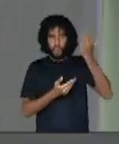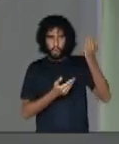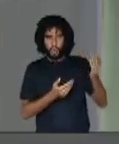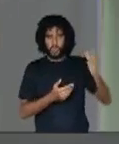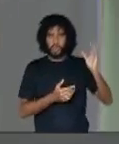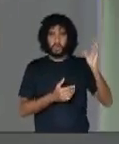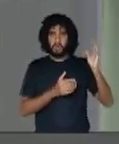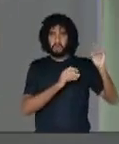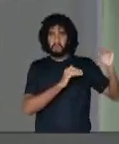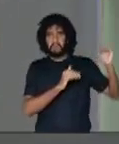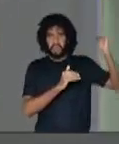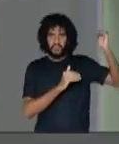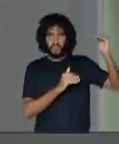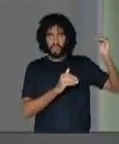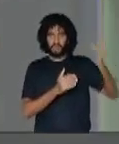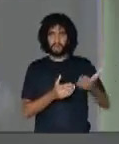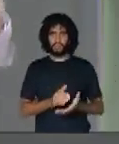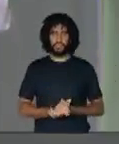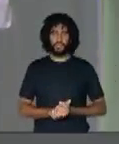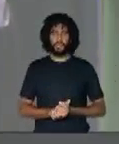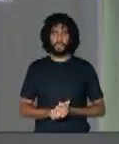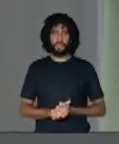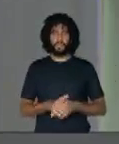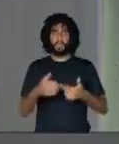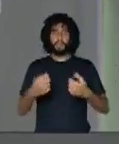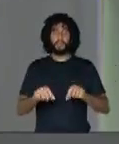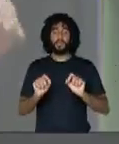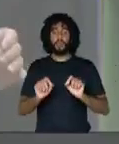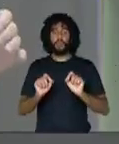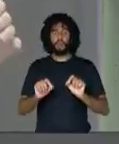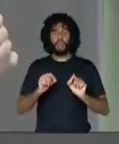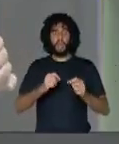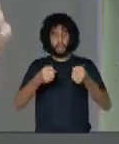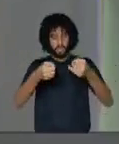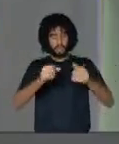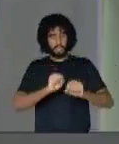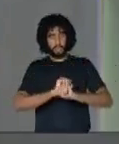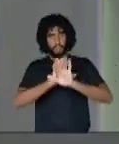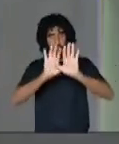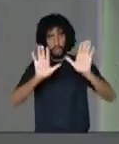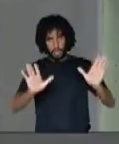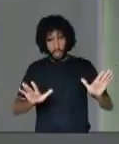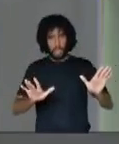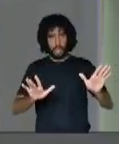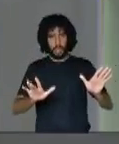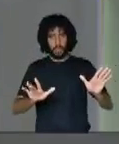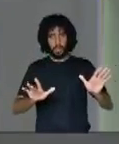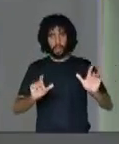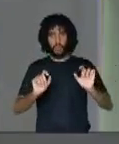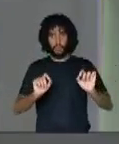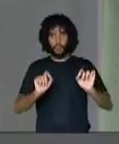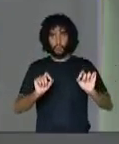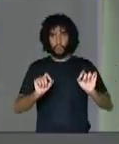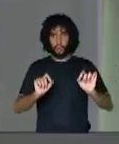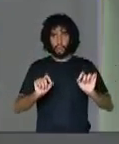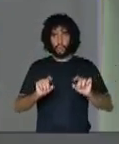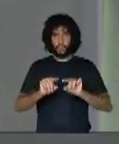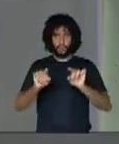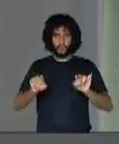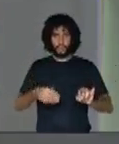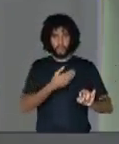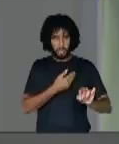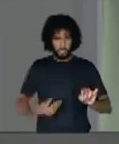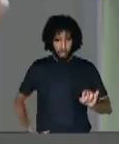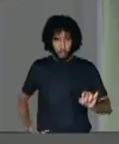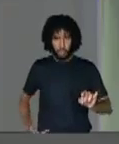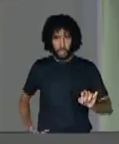porque optaram por uma carreira pública. É preciso ter muita clareza de que essa demonização dos servidores